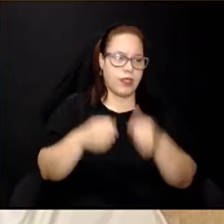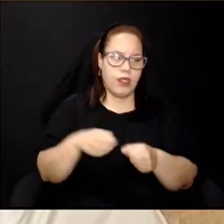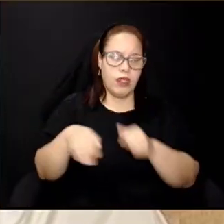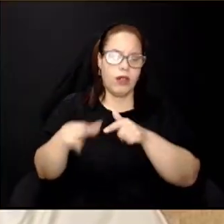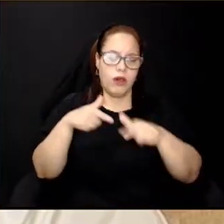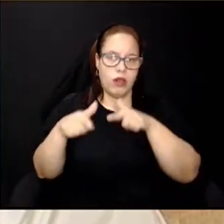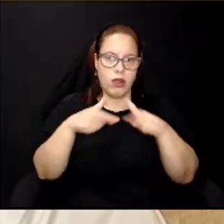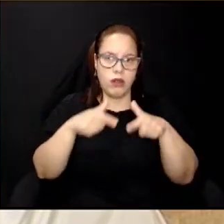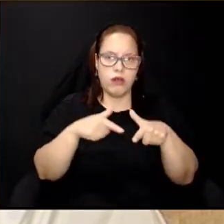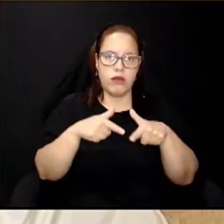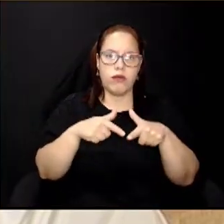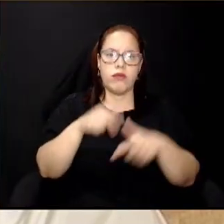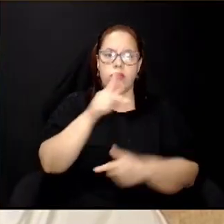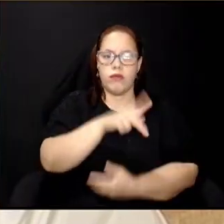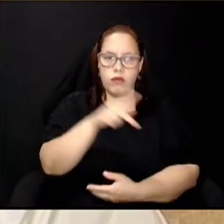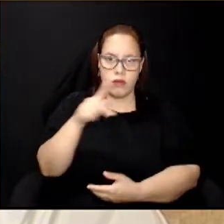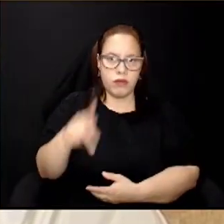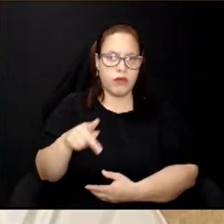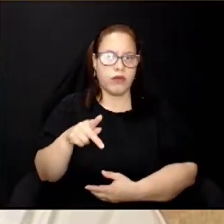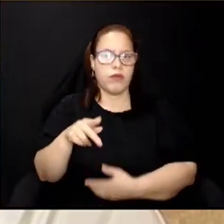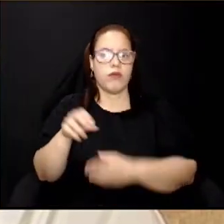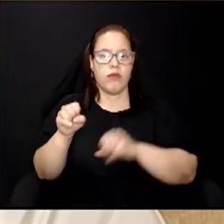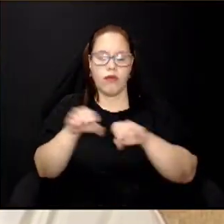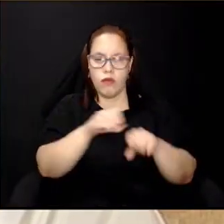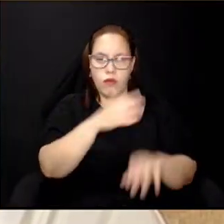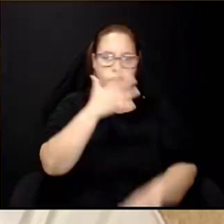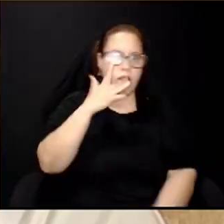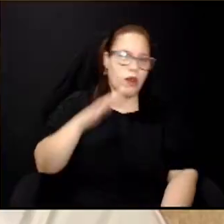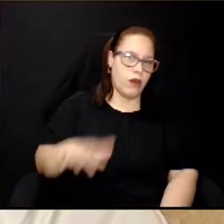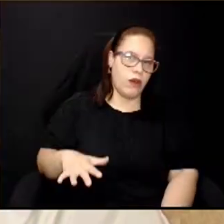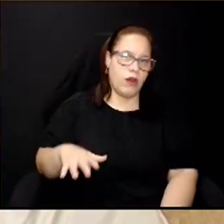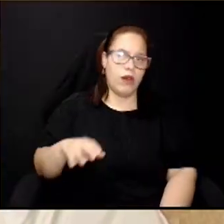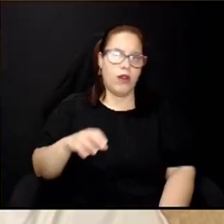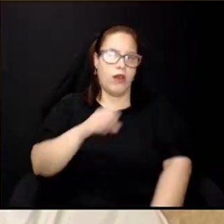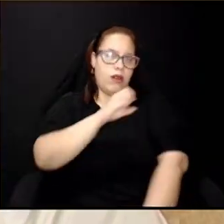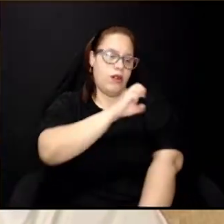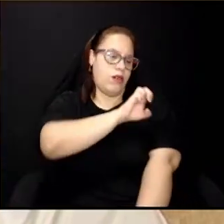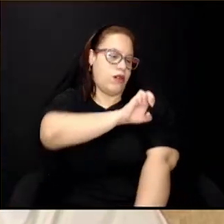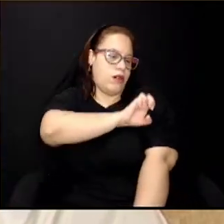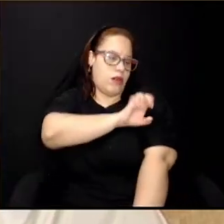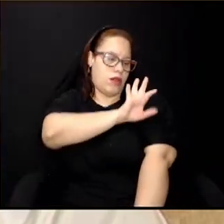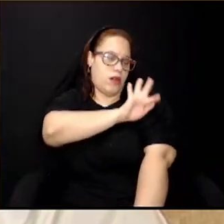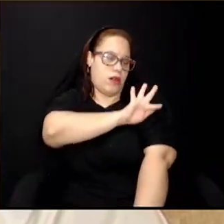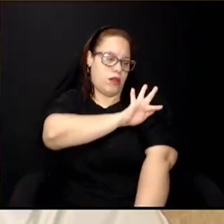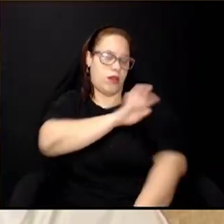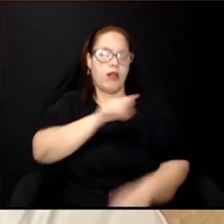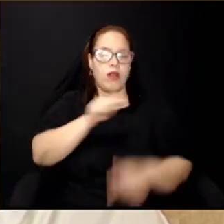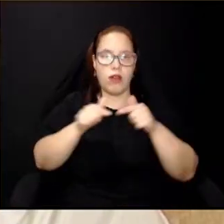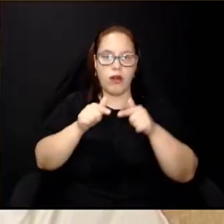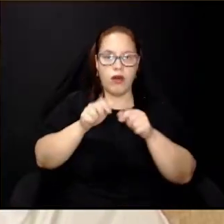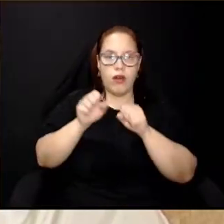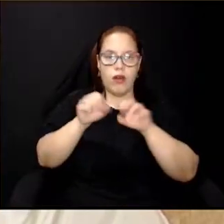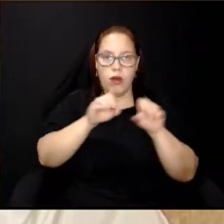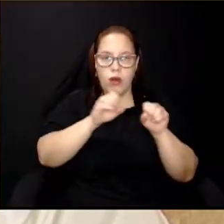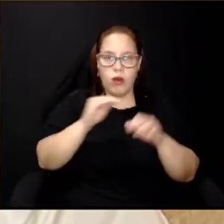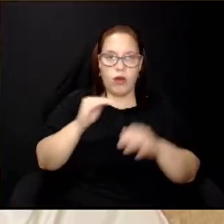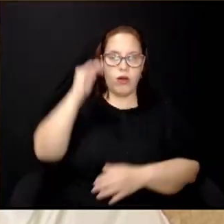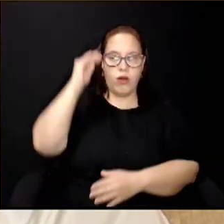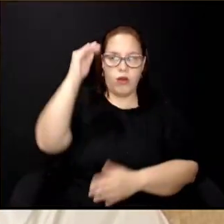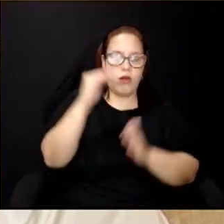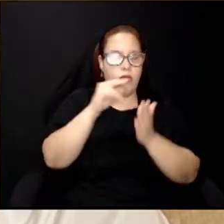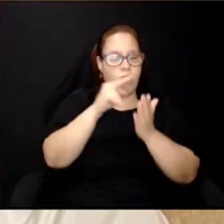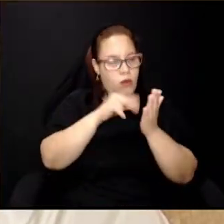enquanto professora, tanto na educação infantil, no ensino fundamental, trabalhei com alfabetização de adultos,